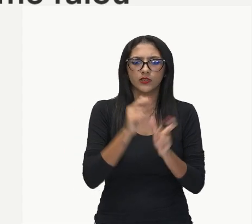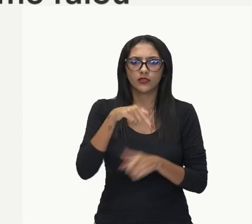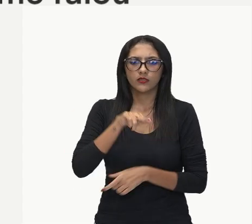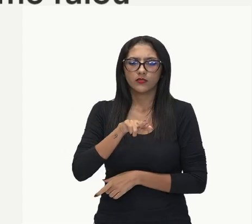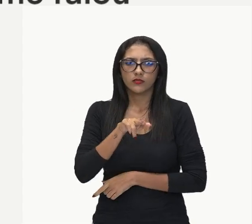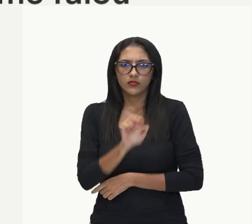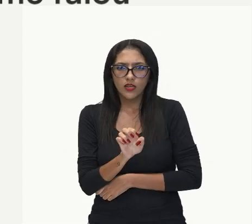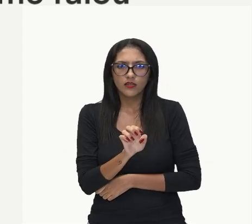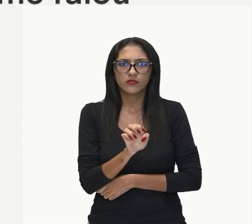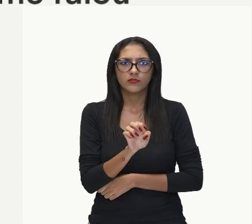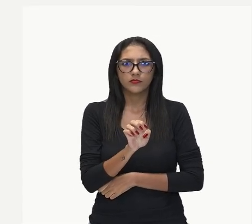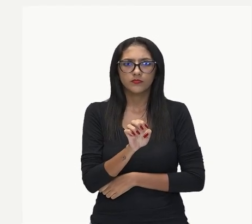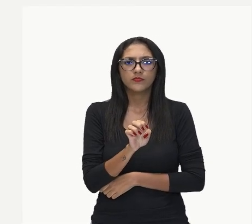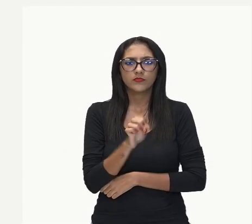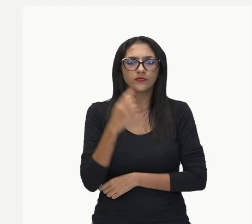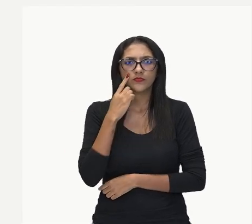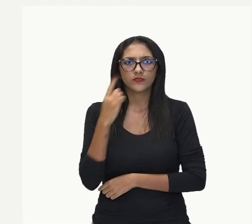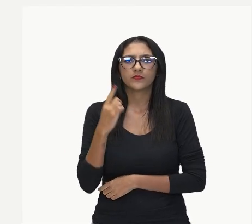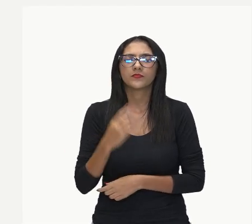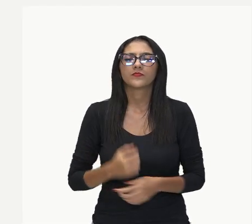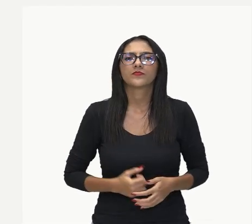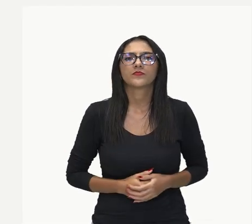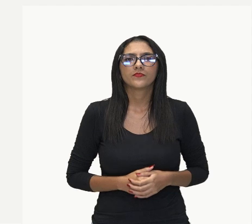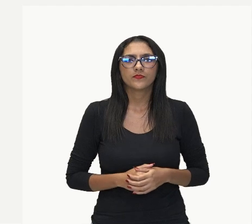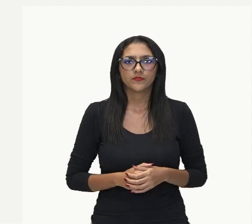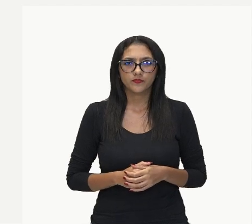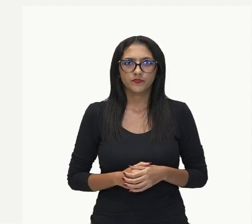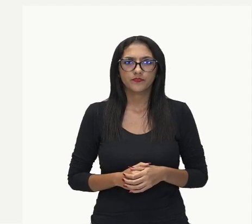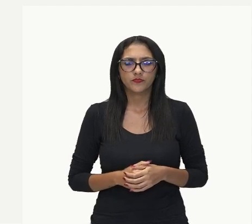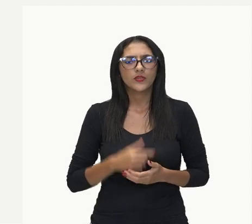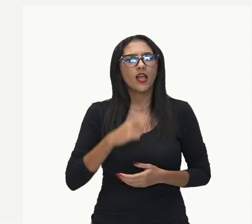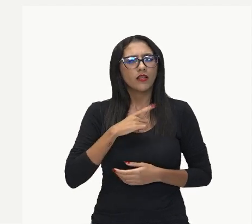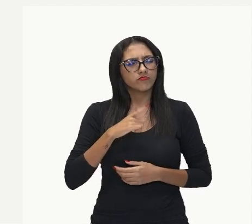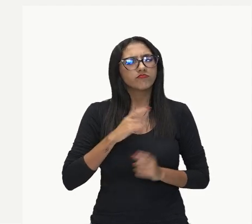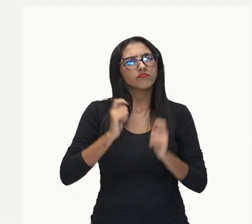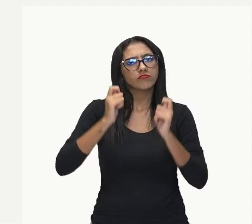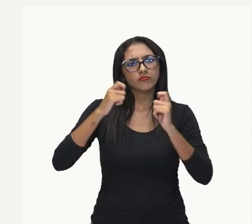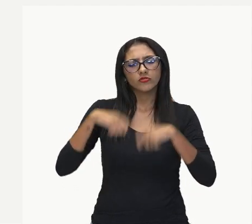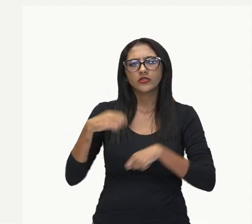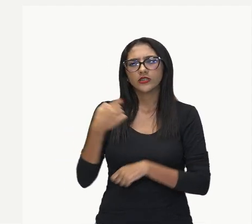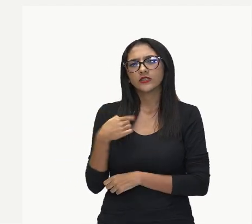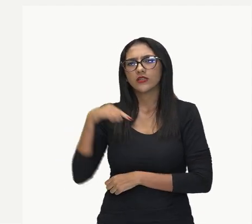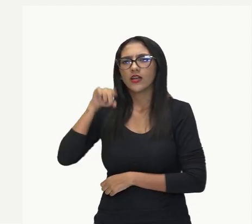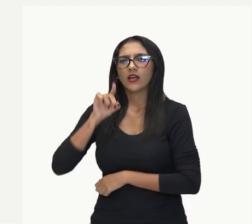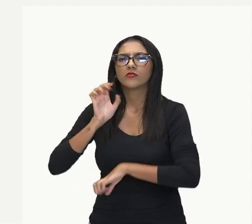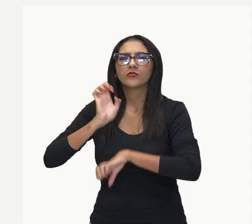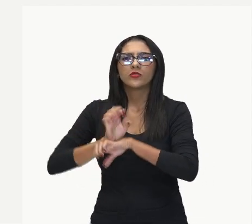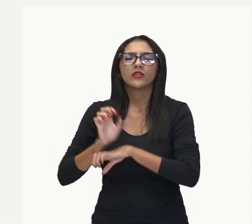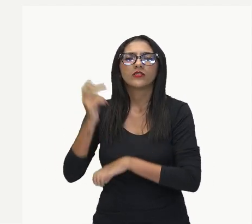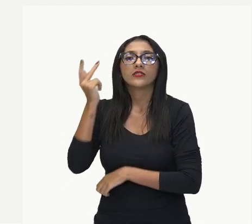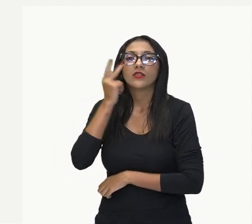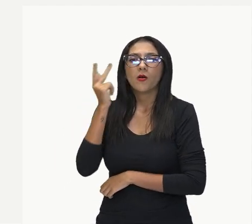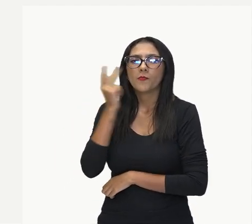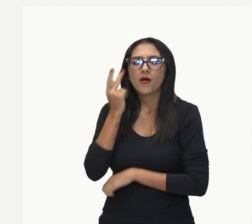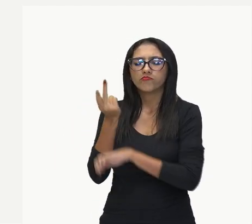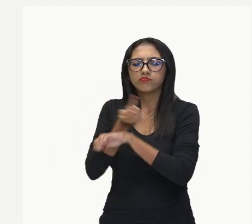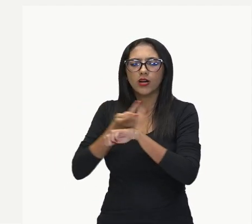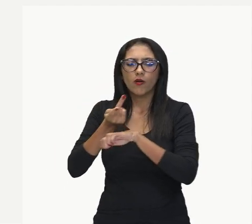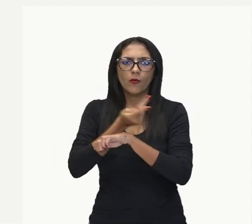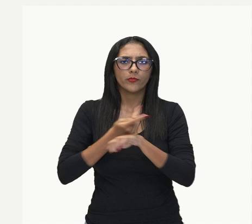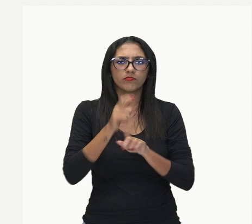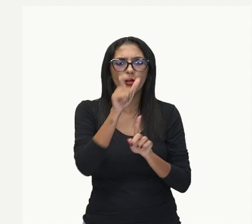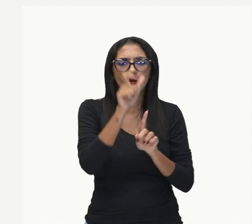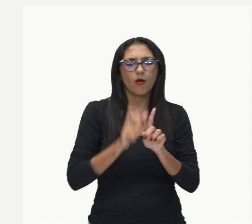disse para os manos que estava disposto a ir em São Paulo procurar esse tal de Venceslau Pietro